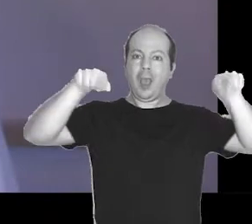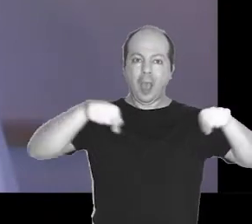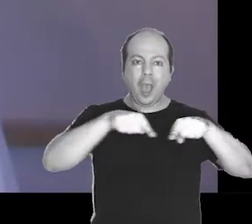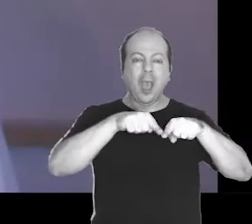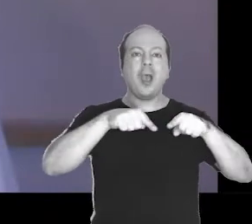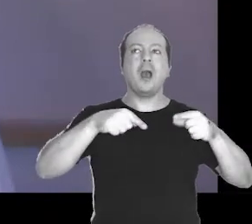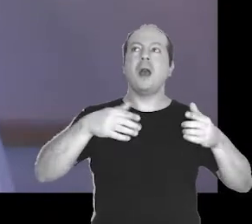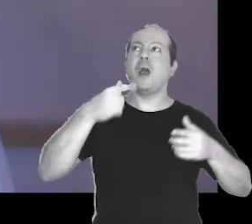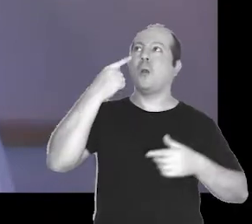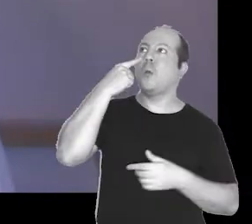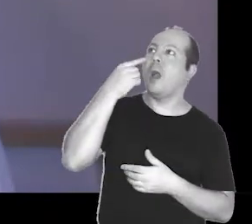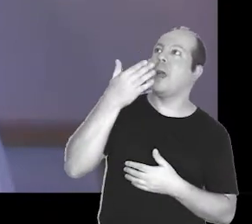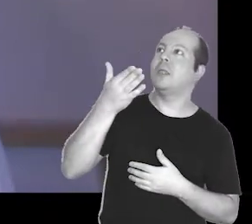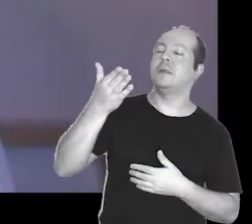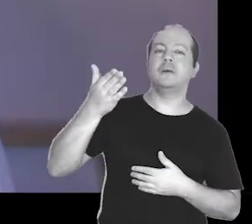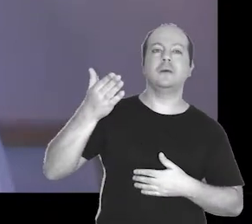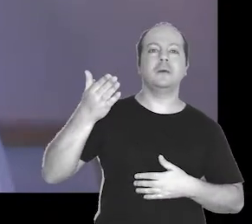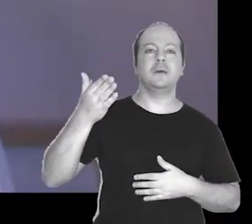quadro?